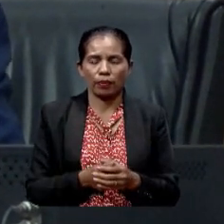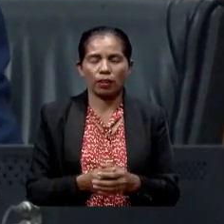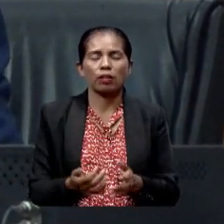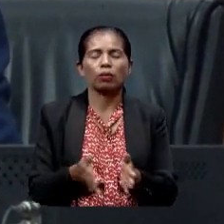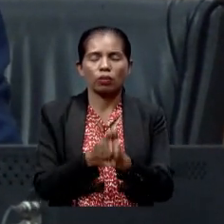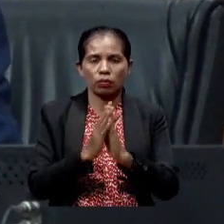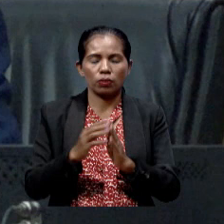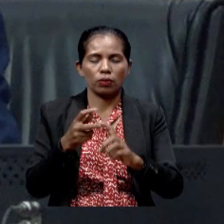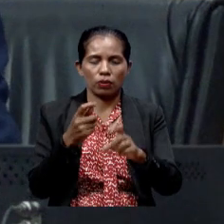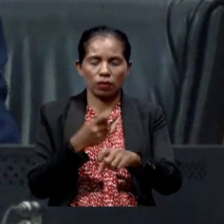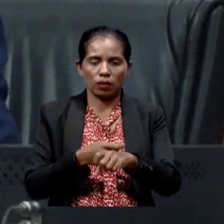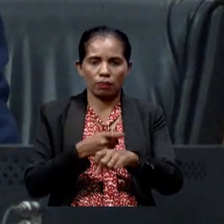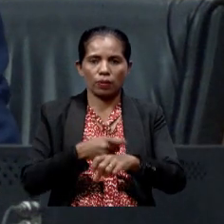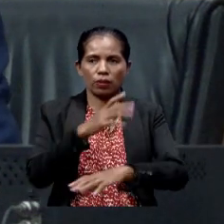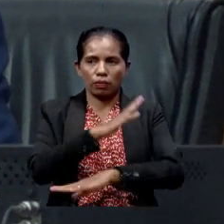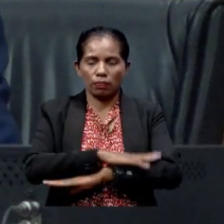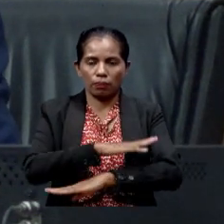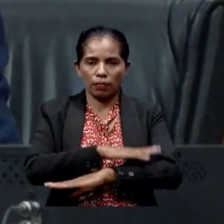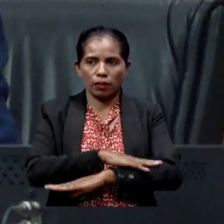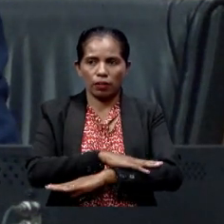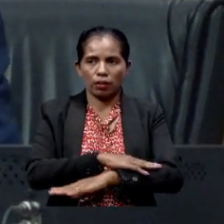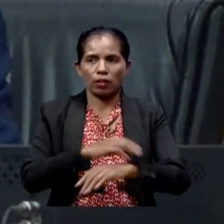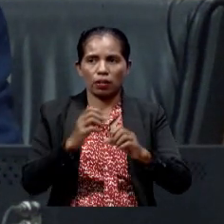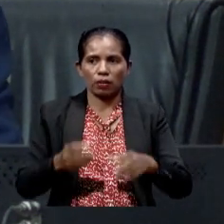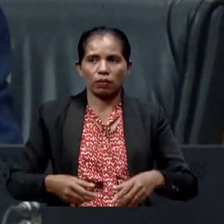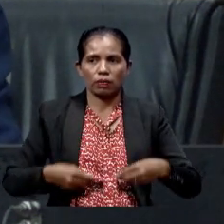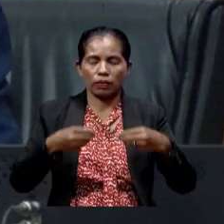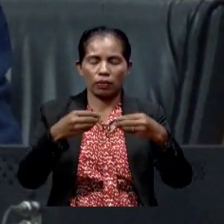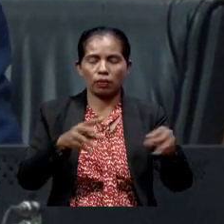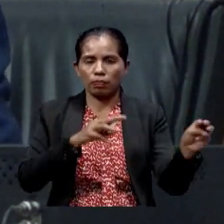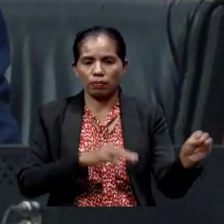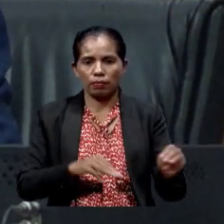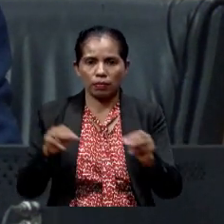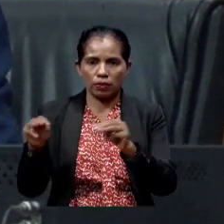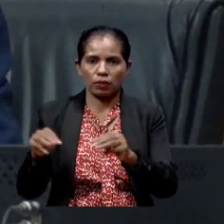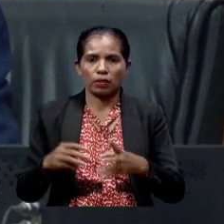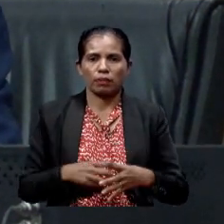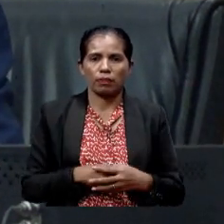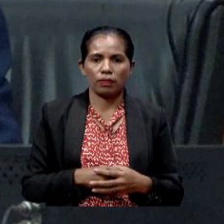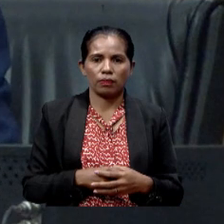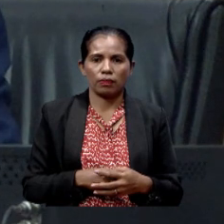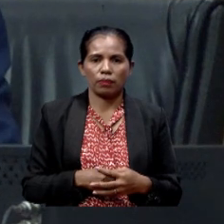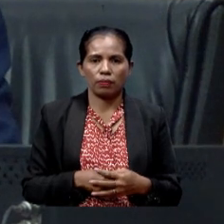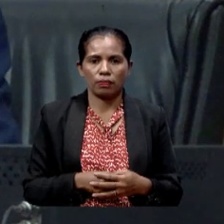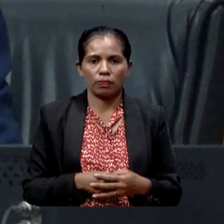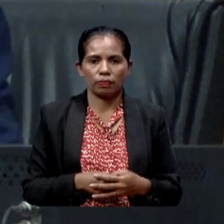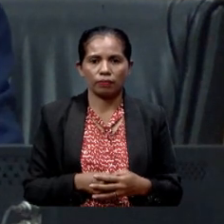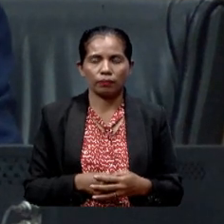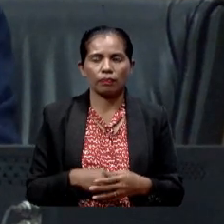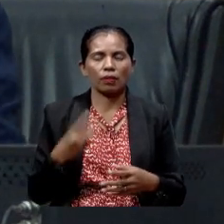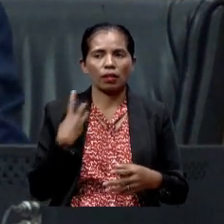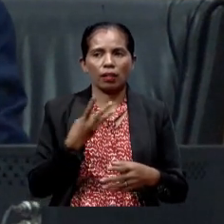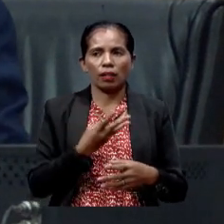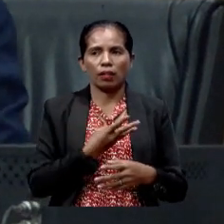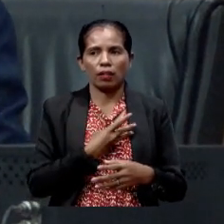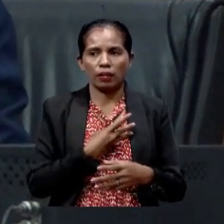tempo, mesa autoriza a tua dia, ita segunda-feira lá